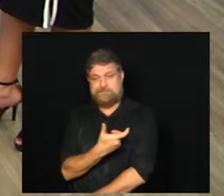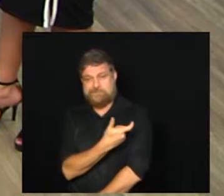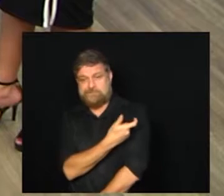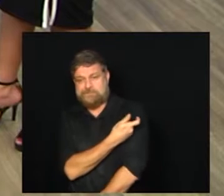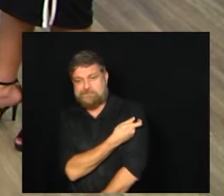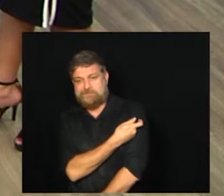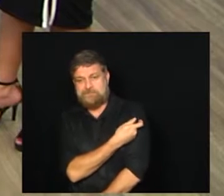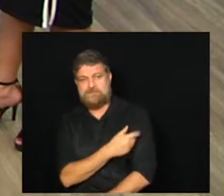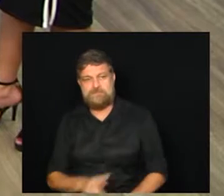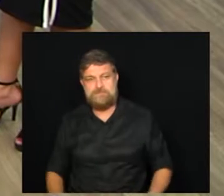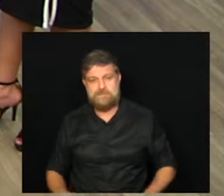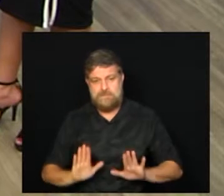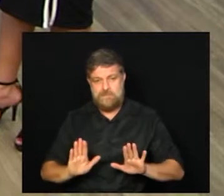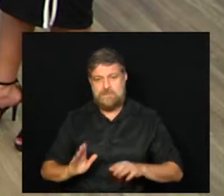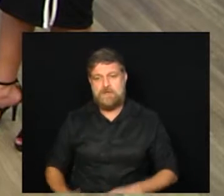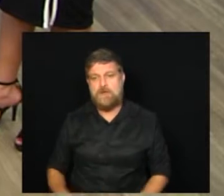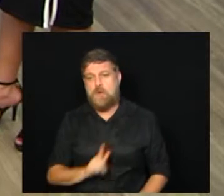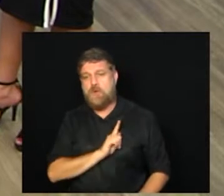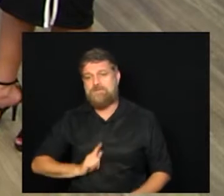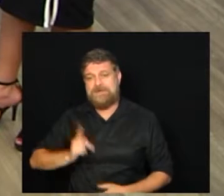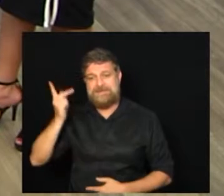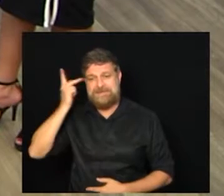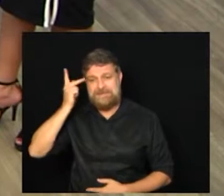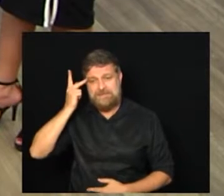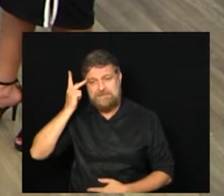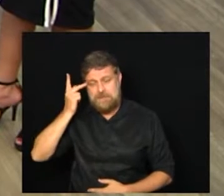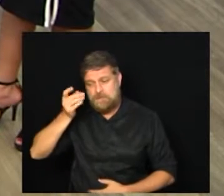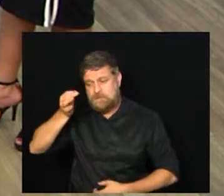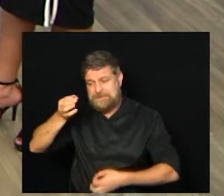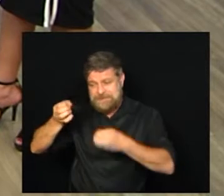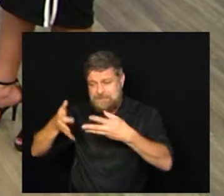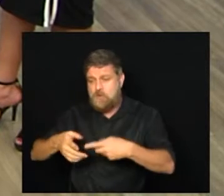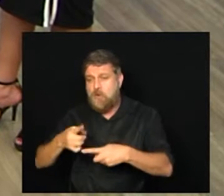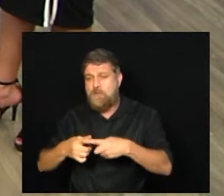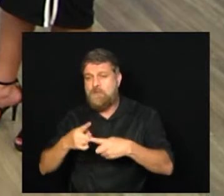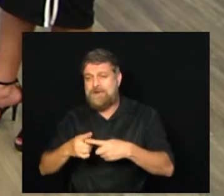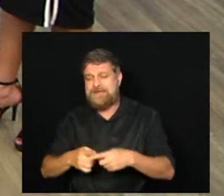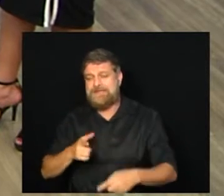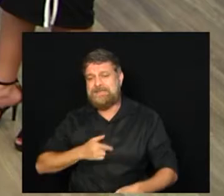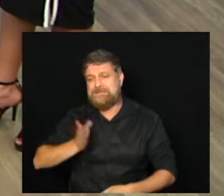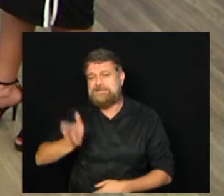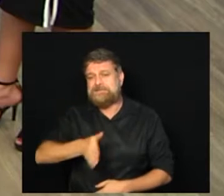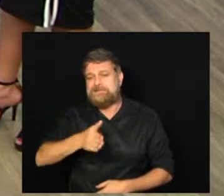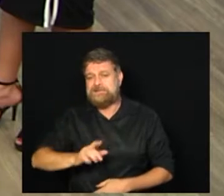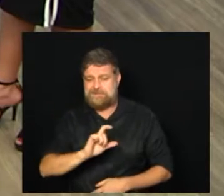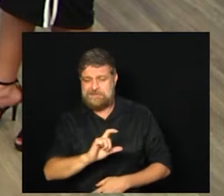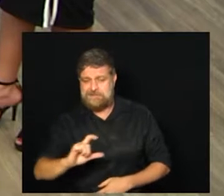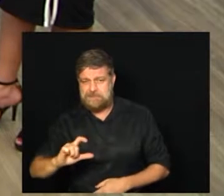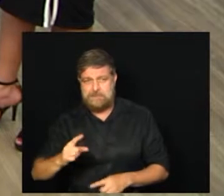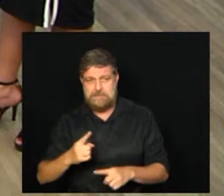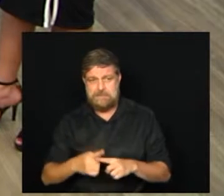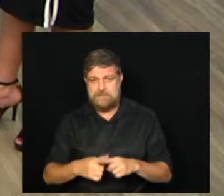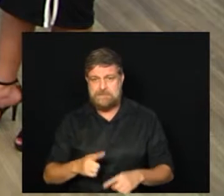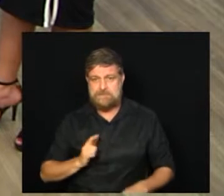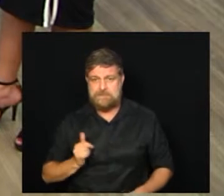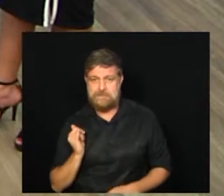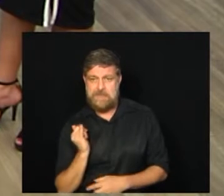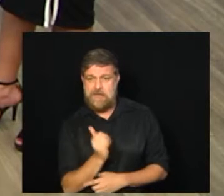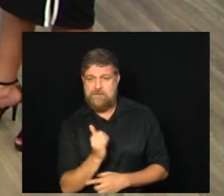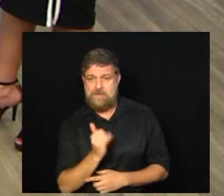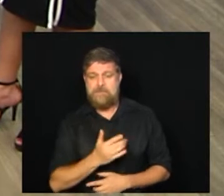foram aplicados e o governo do estado, ele justificou e falou sobre essas doses. Justamente para, de certa